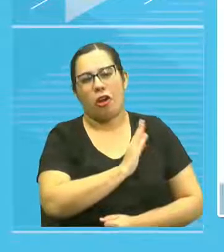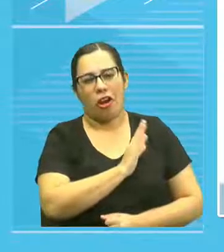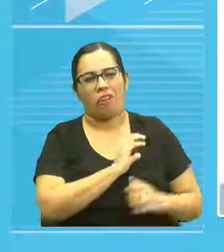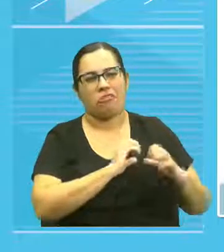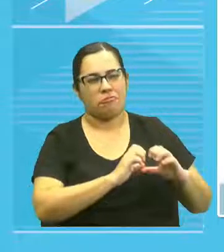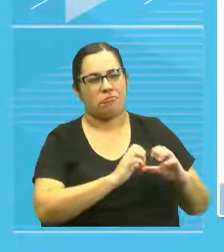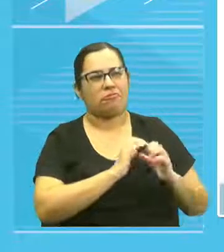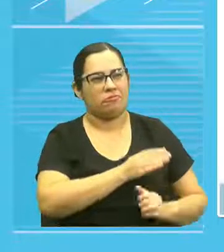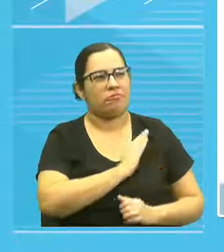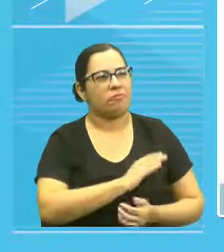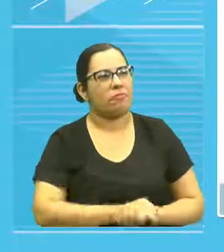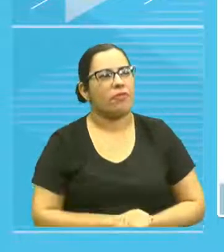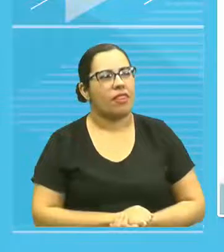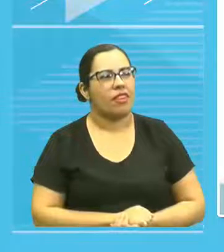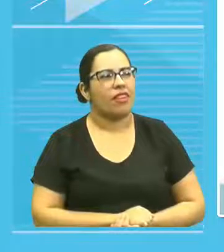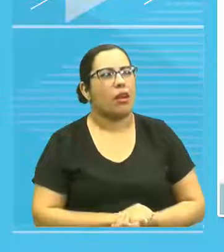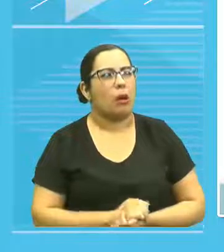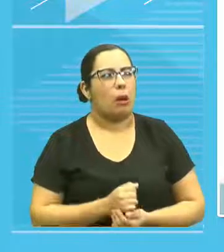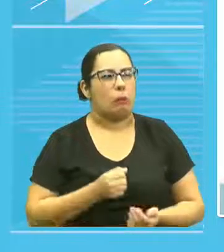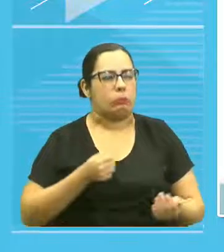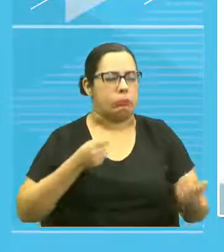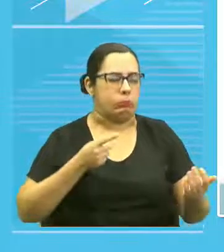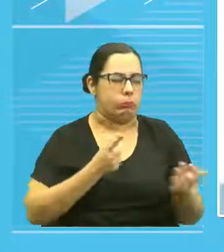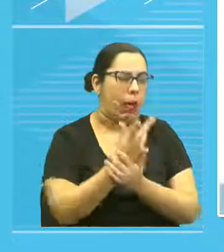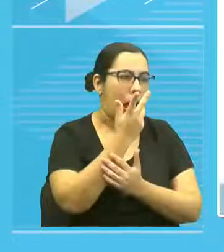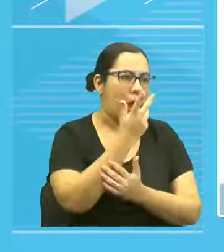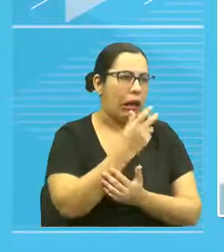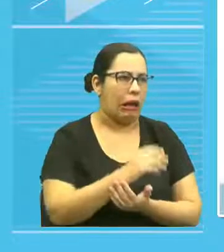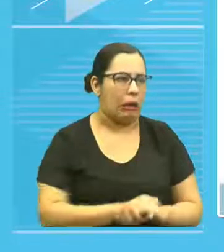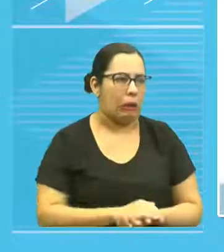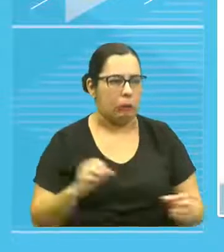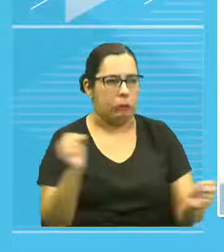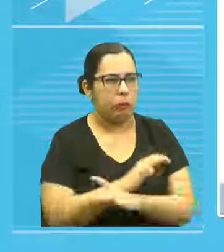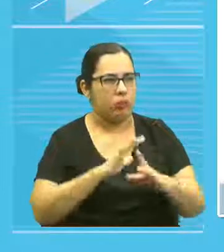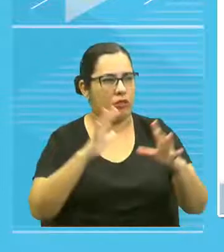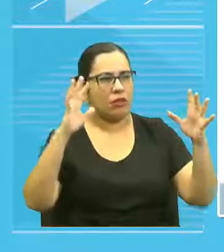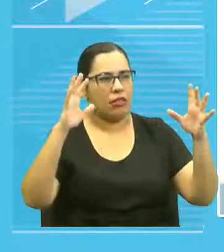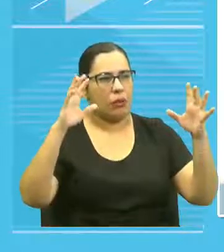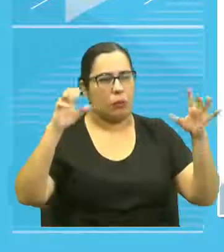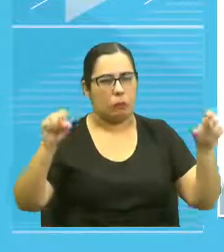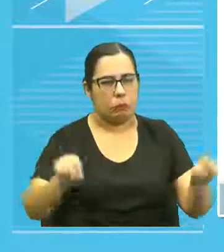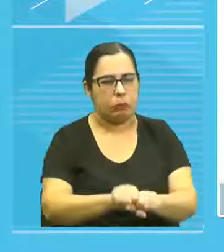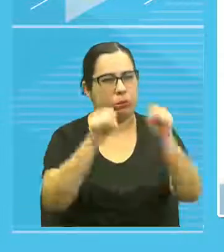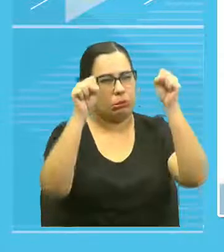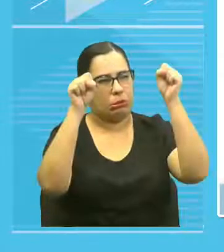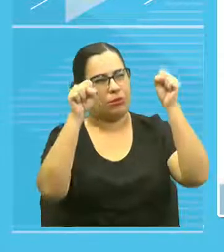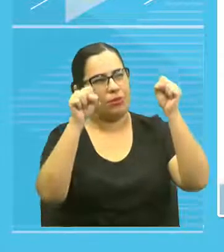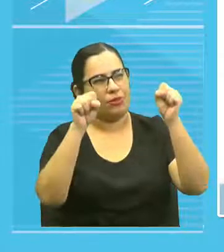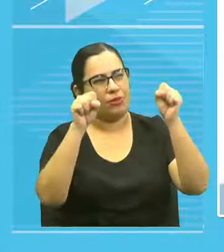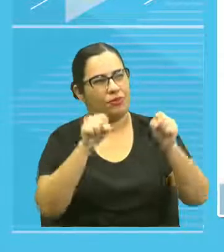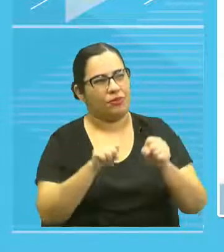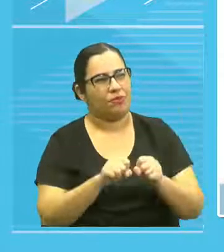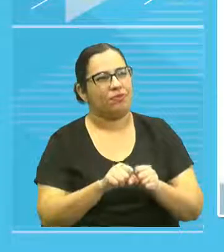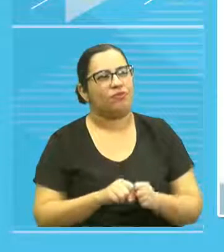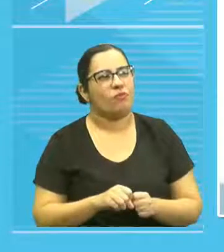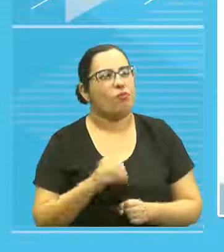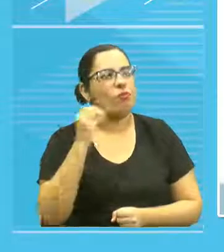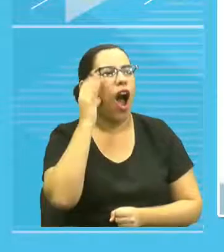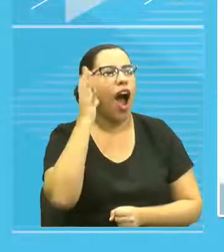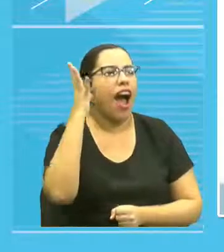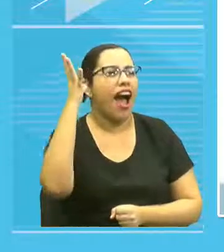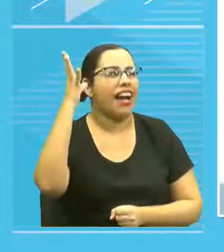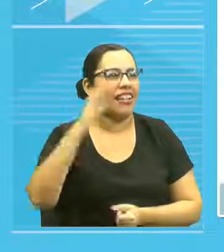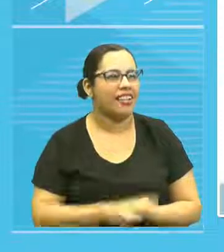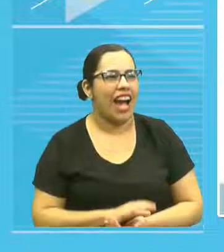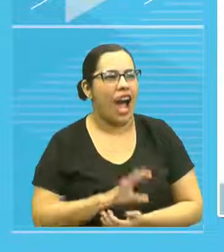né na tela plástico som de quebra Boom explosão creche quebrado na batida smartphone